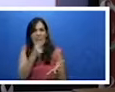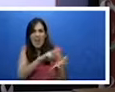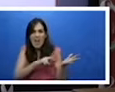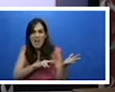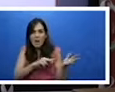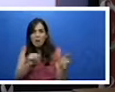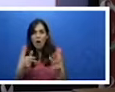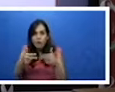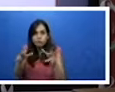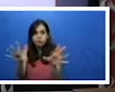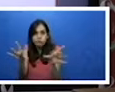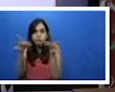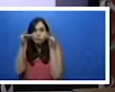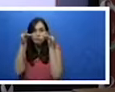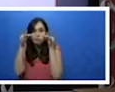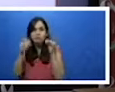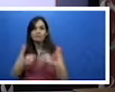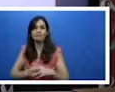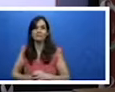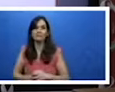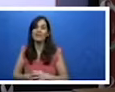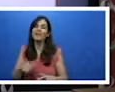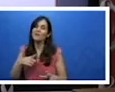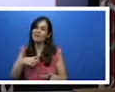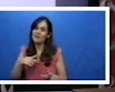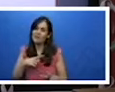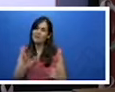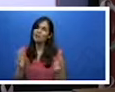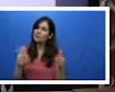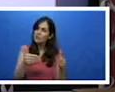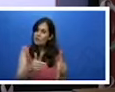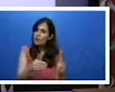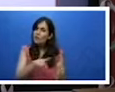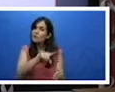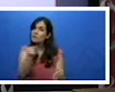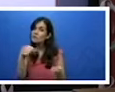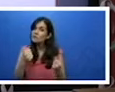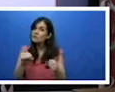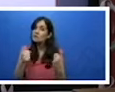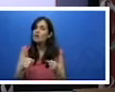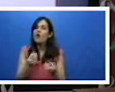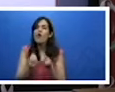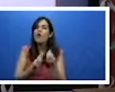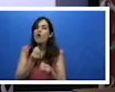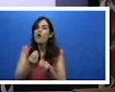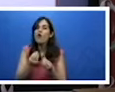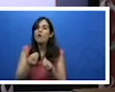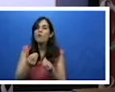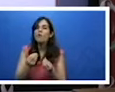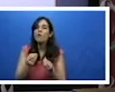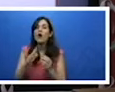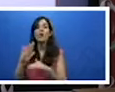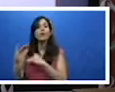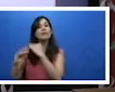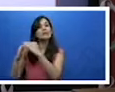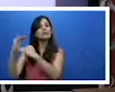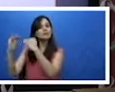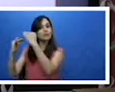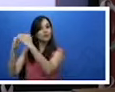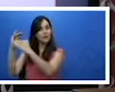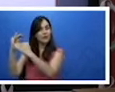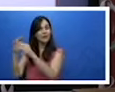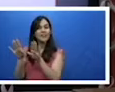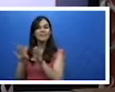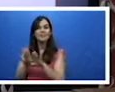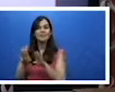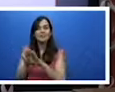Para atingir esse objetivo, é importante definir como será o desenvolvimento e o desfecho